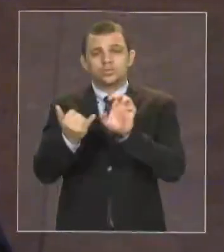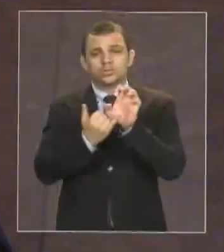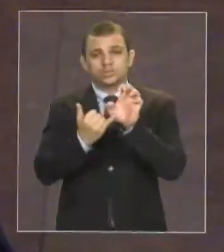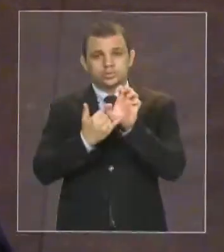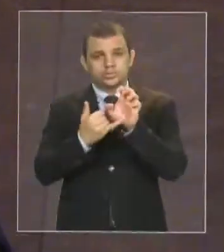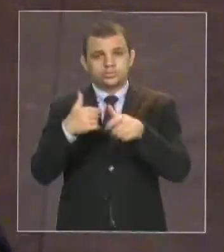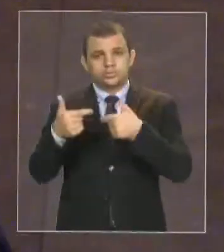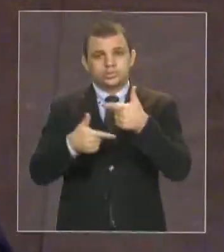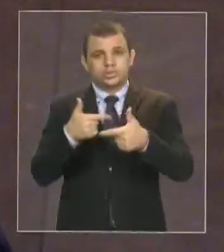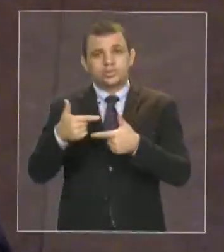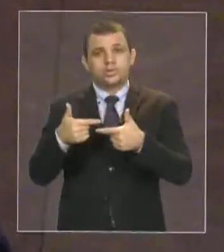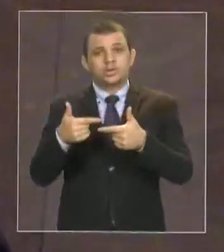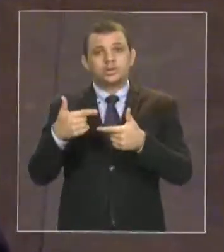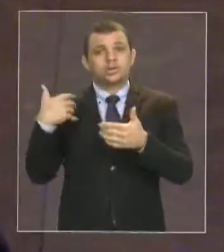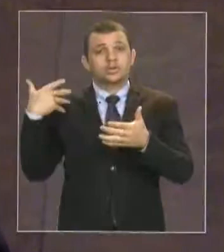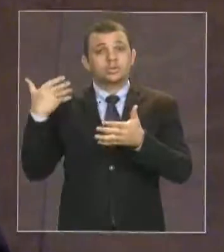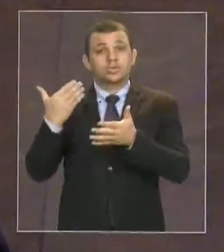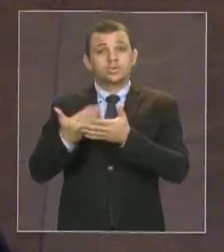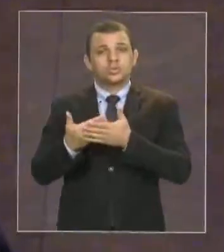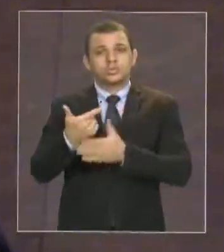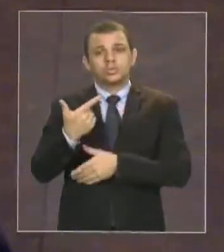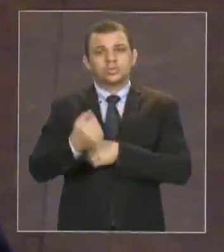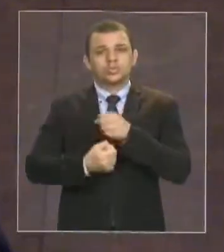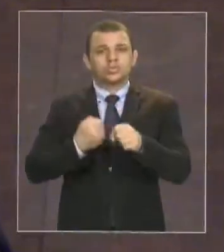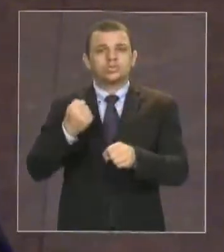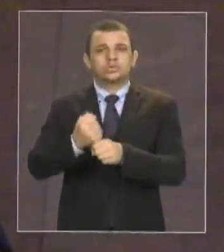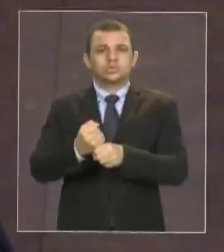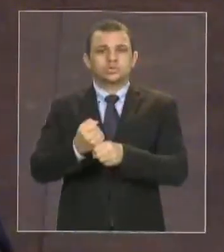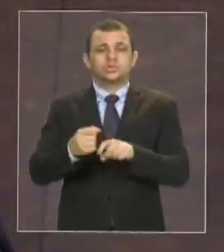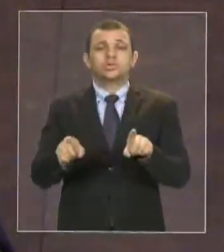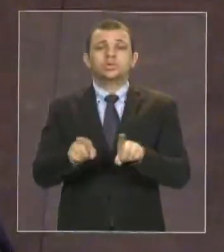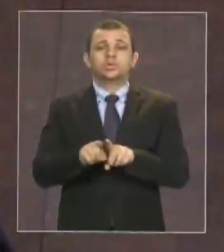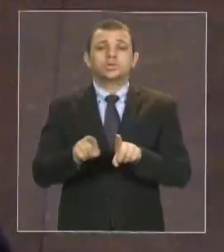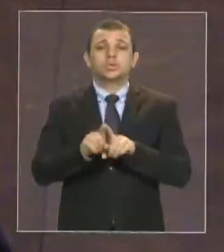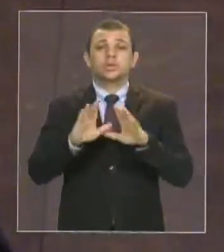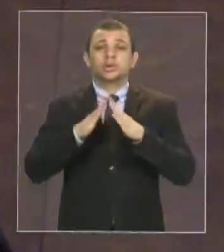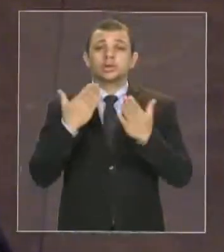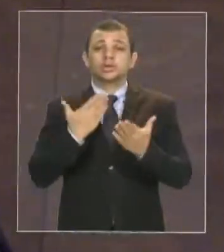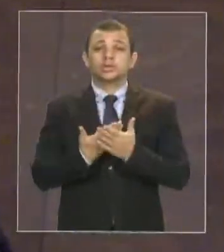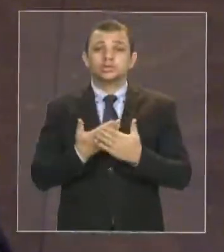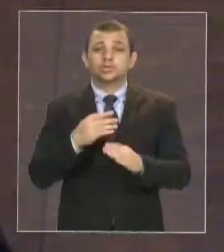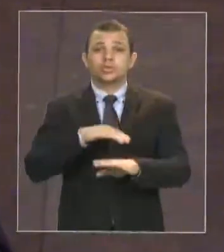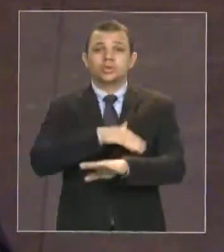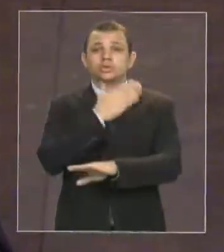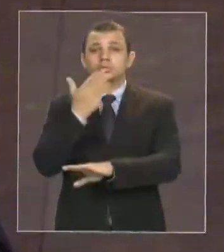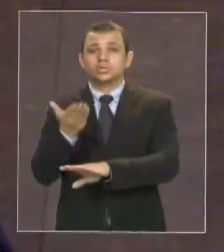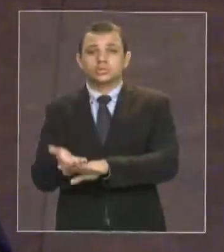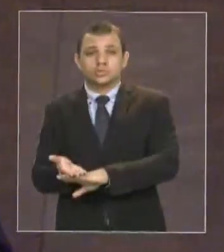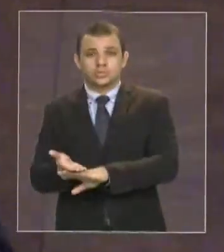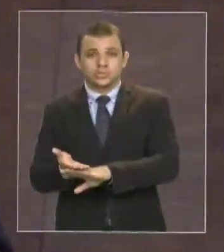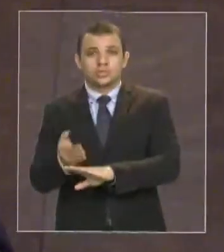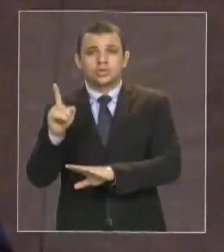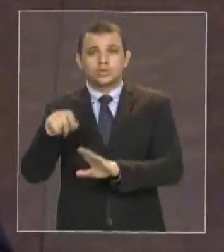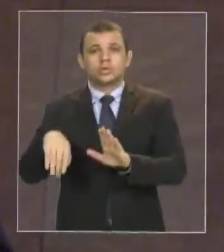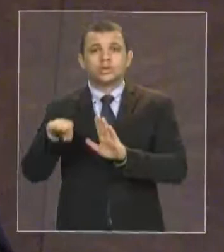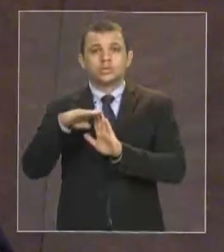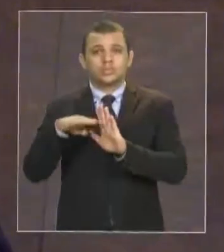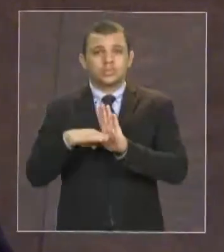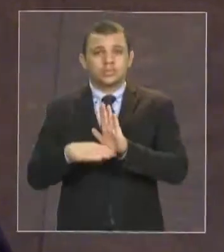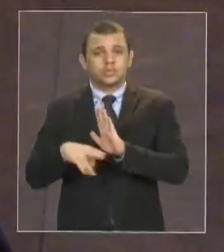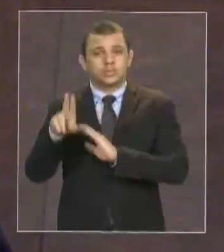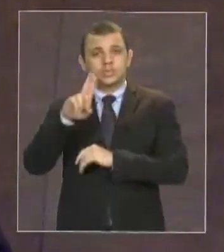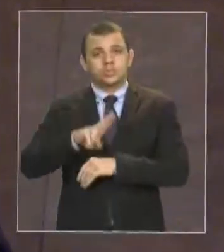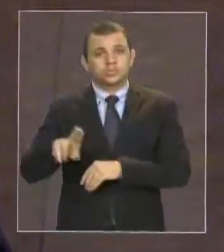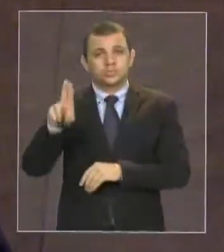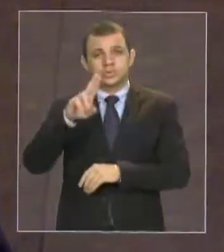tempo integral, que é um programa usado para o Maranhão, já são 18,